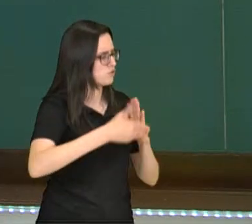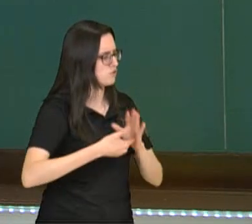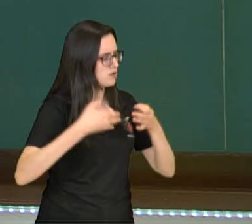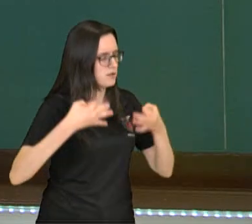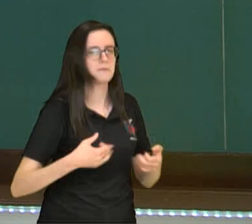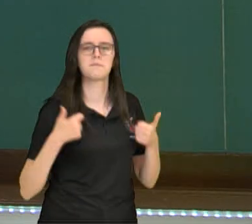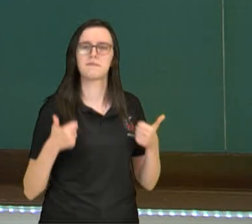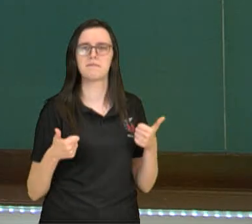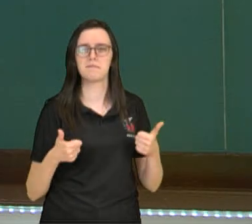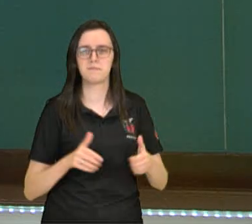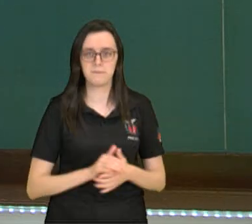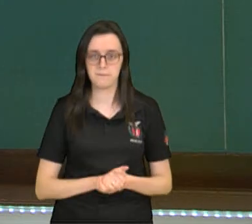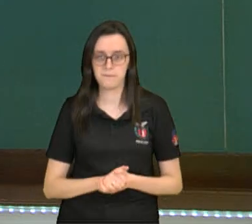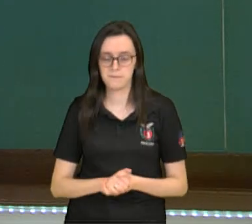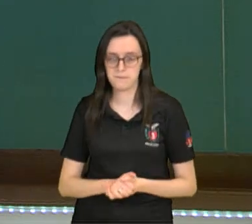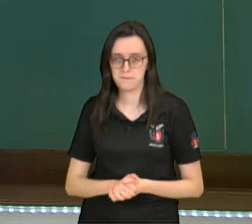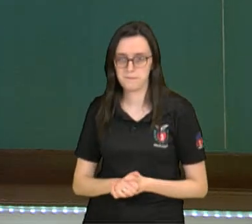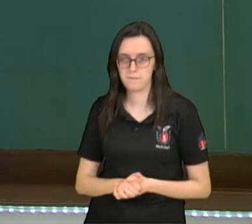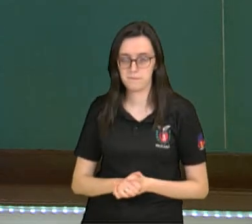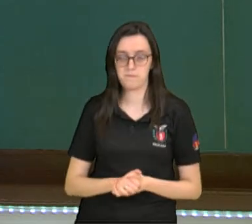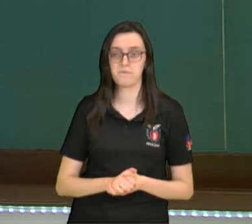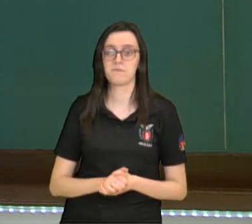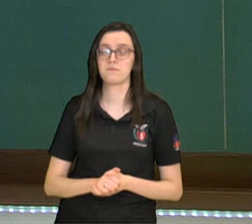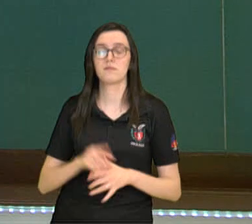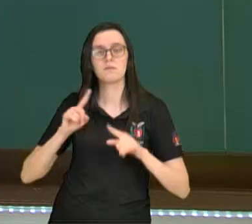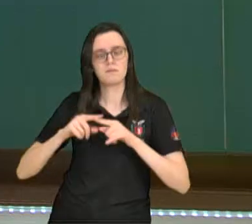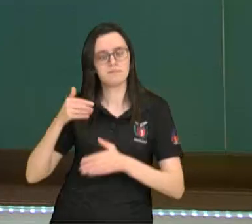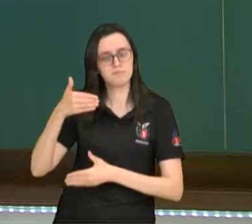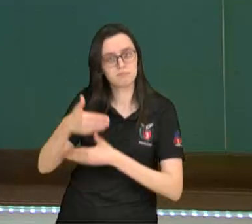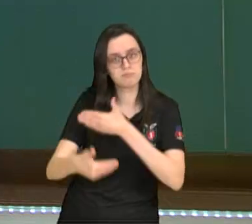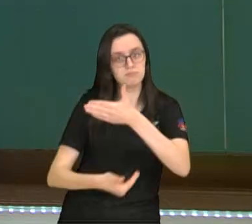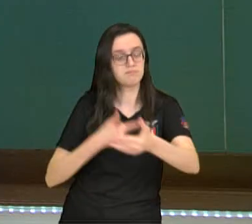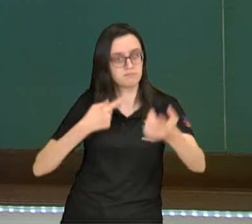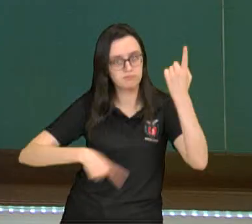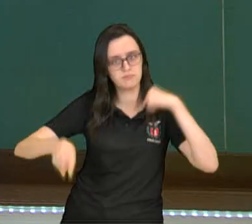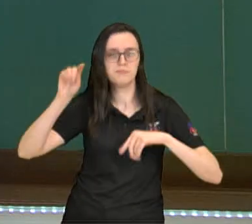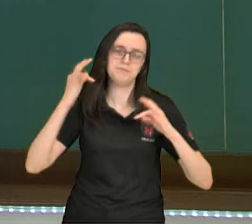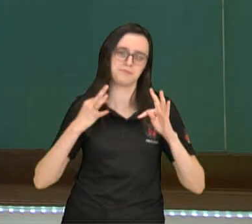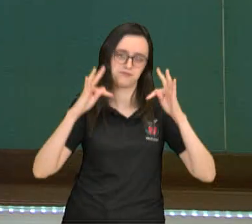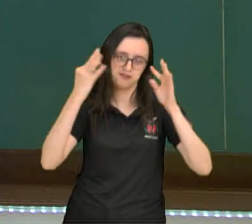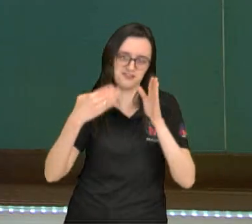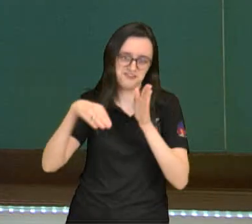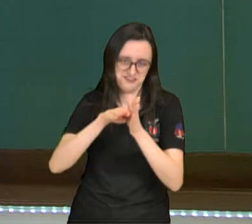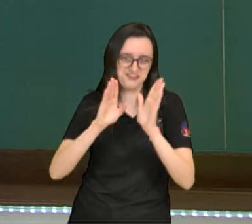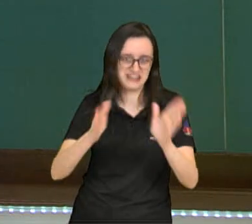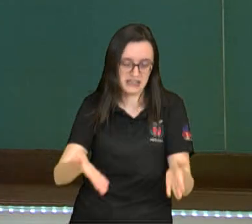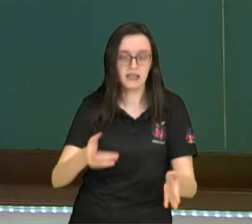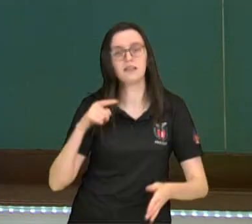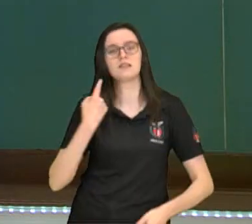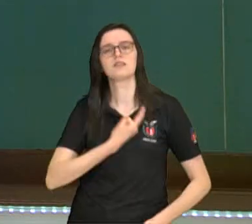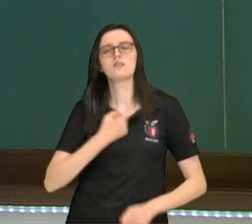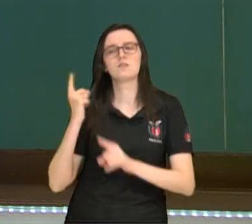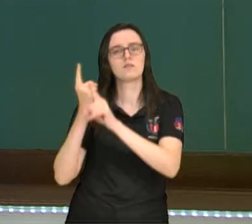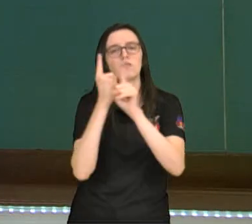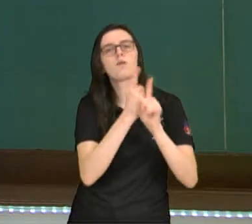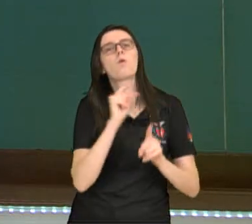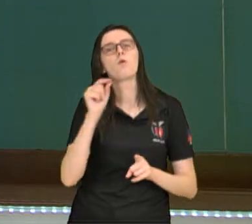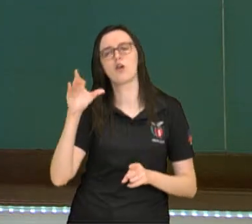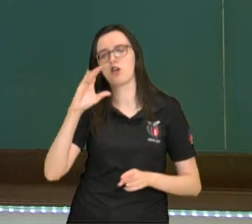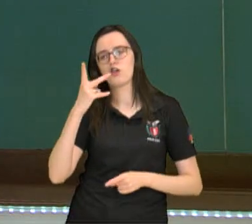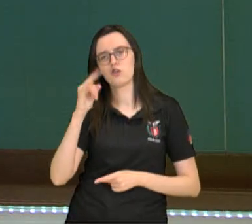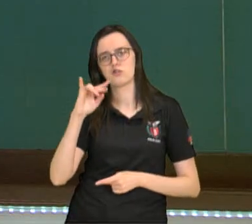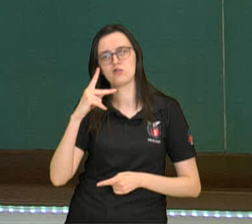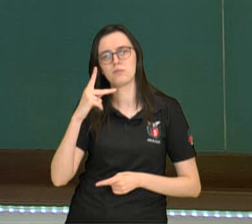pontos de controle. Com a evolução, a tecnologia chegando, a gente já encontra esses chips